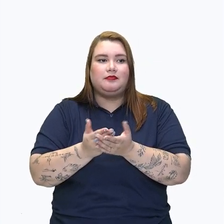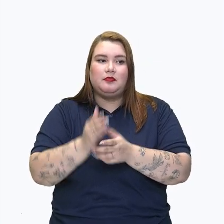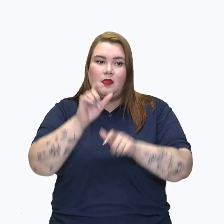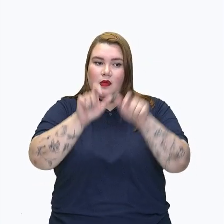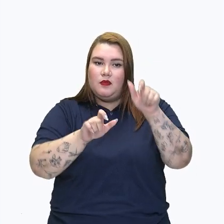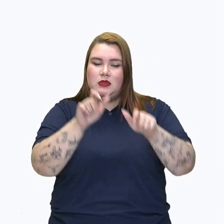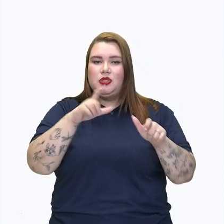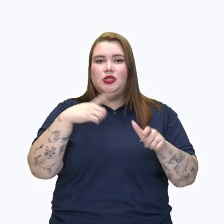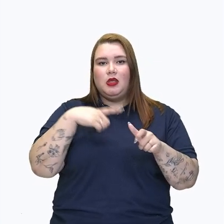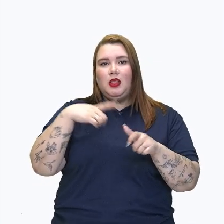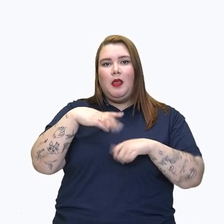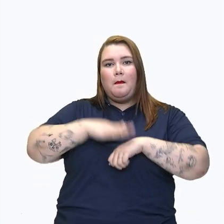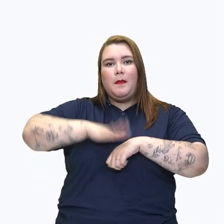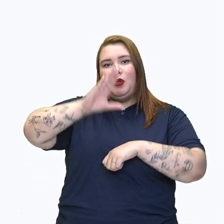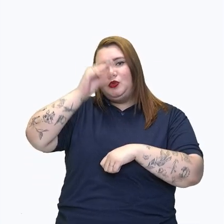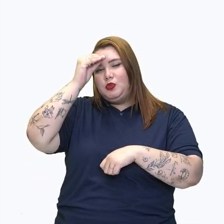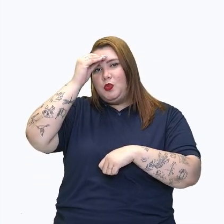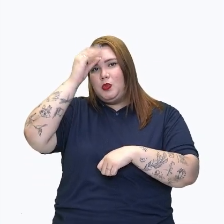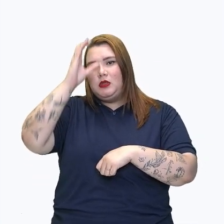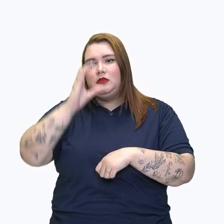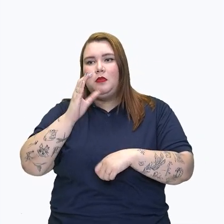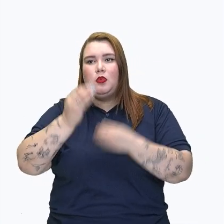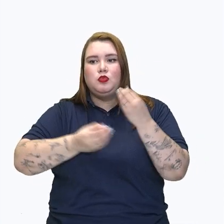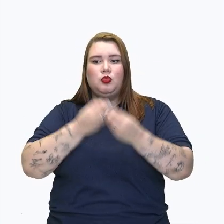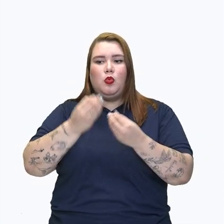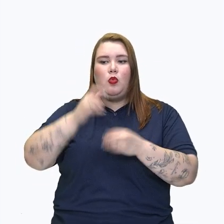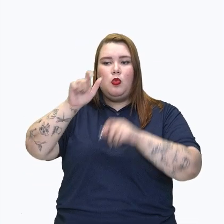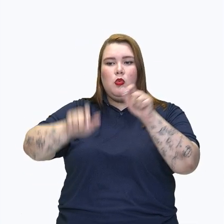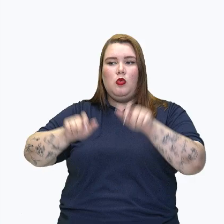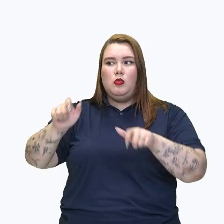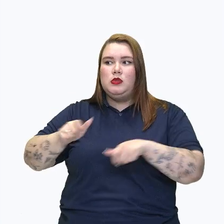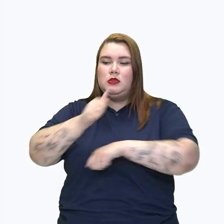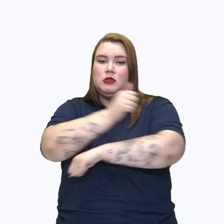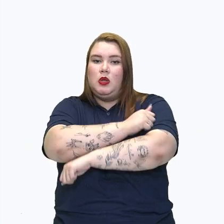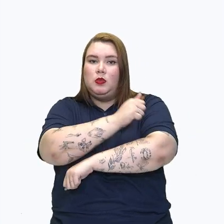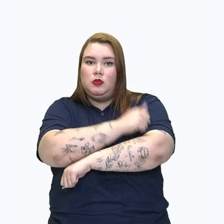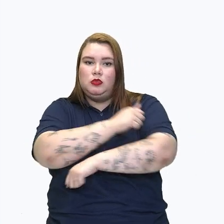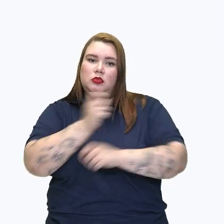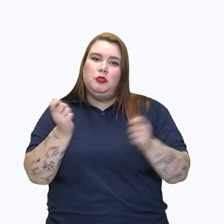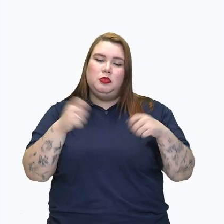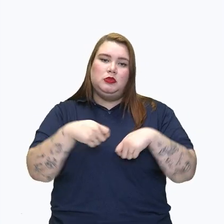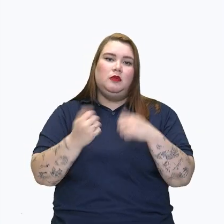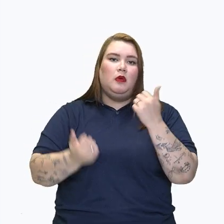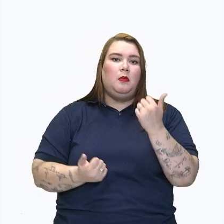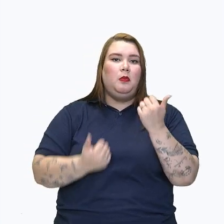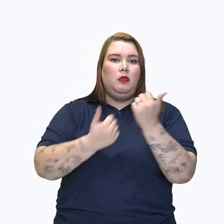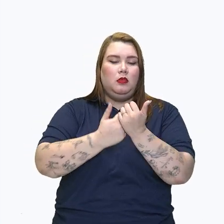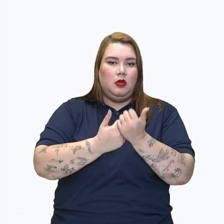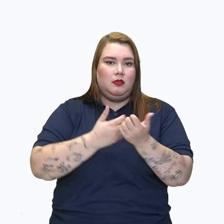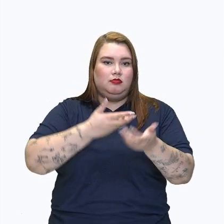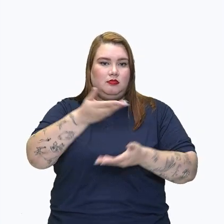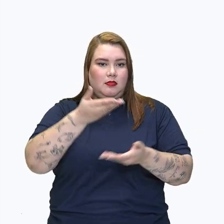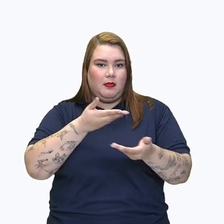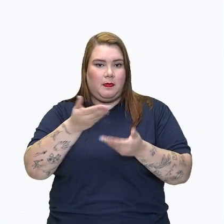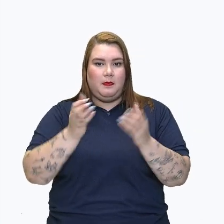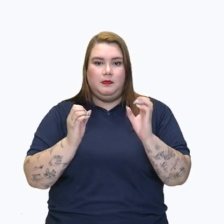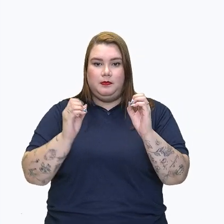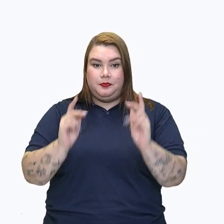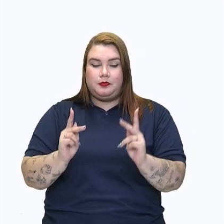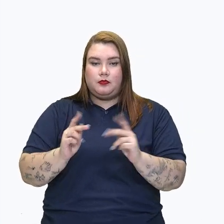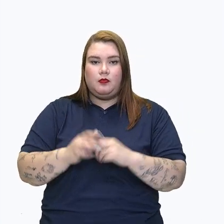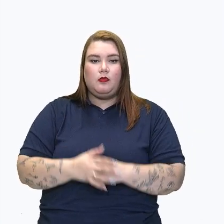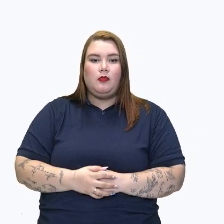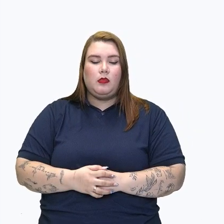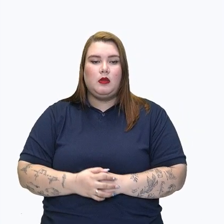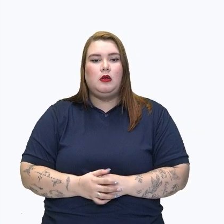lá na ponta e não tem outras pessoas que possam nos apoiar da melhor maneira, atendendo essa realidade local. Também,